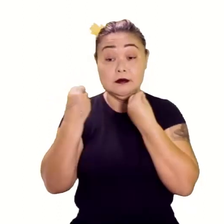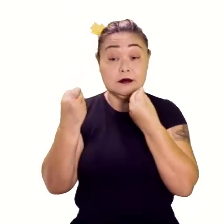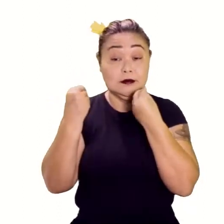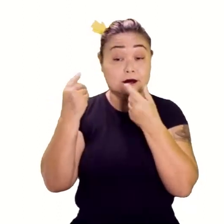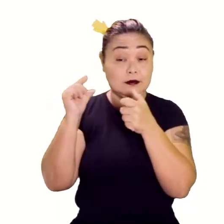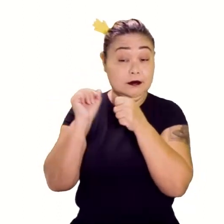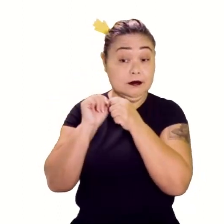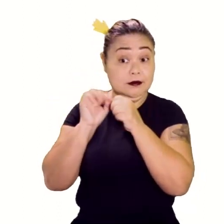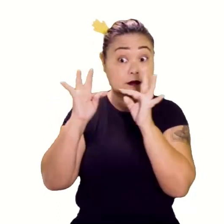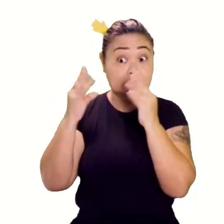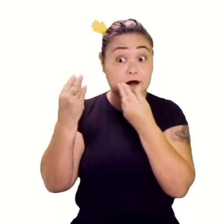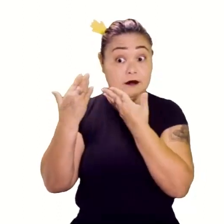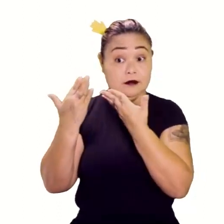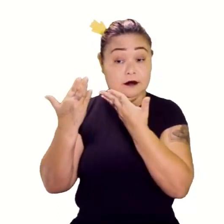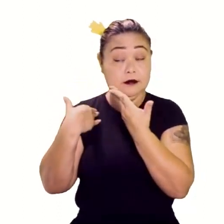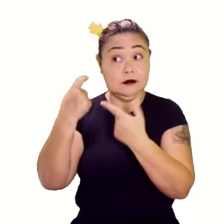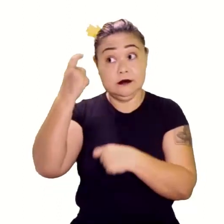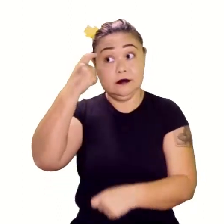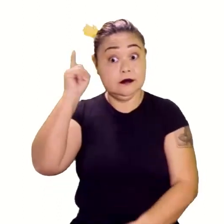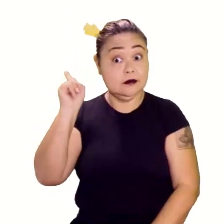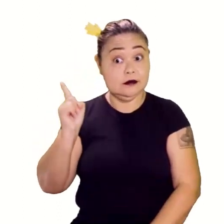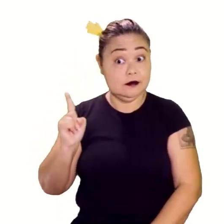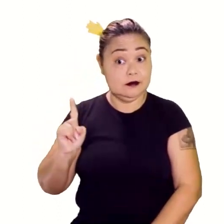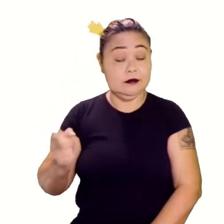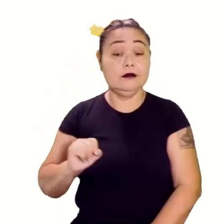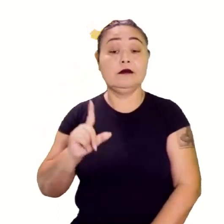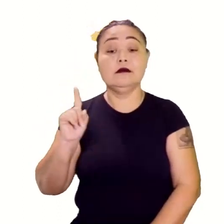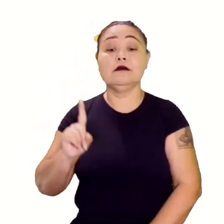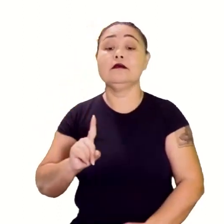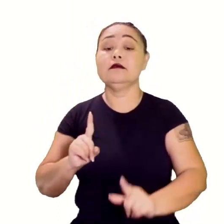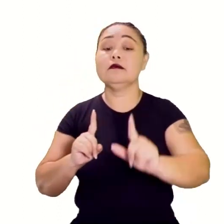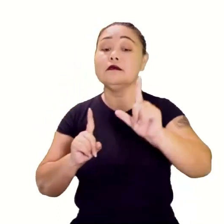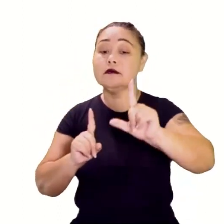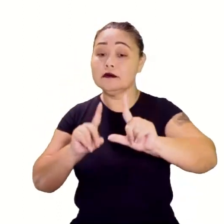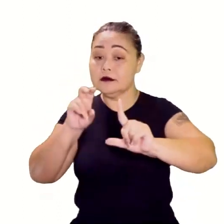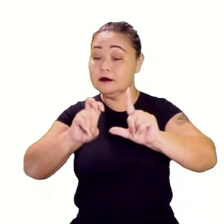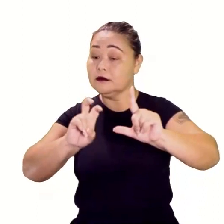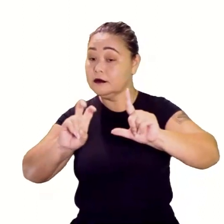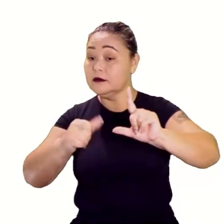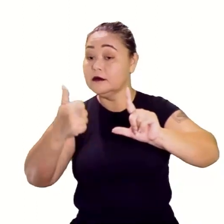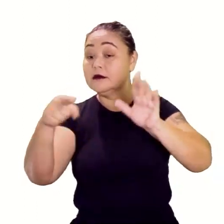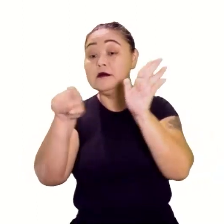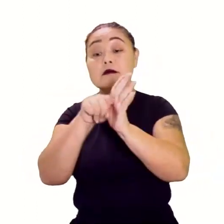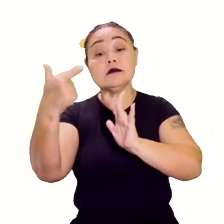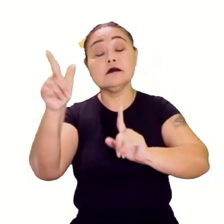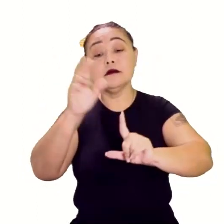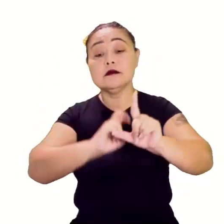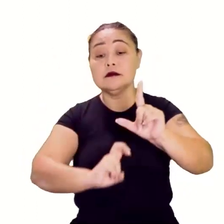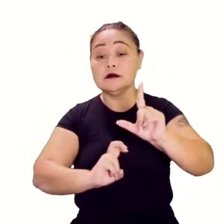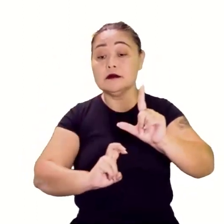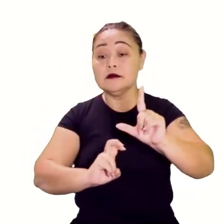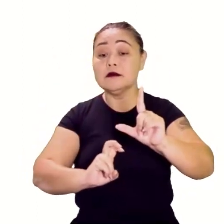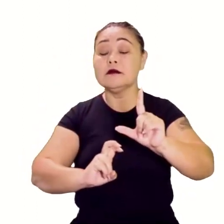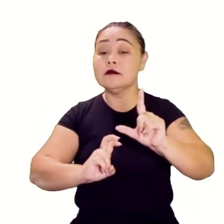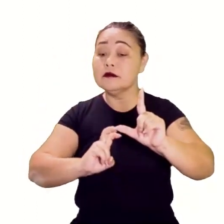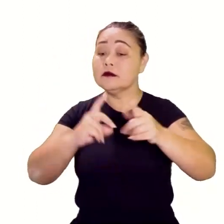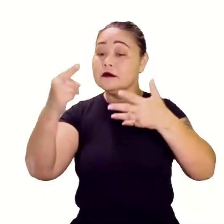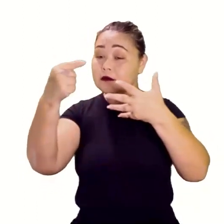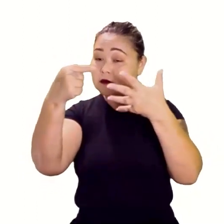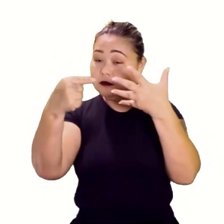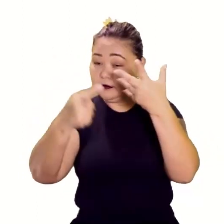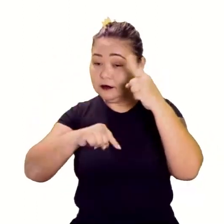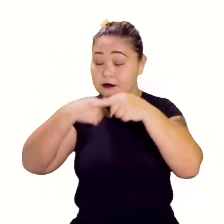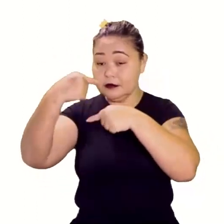vocês fazem tudo isso? Nunca pensei nisso. Elevado a menos 2 na base 5. E aí, pelas